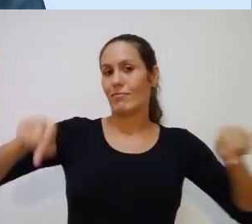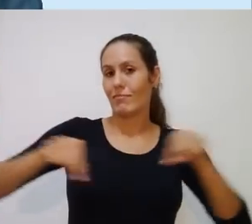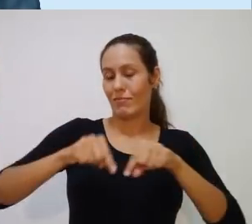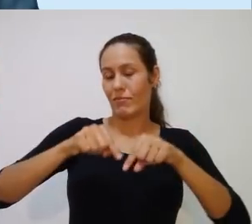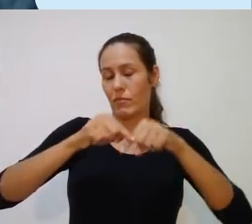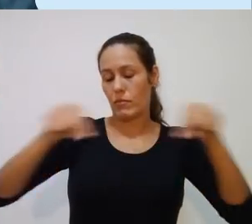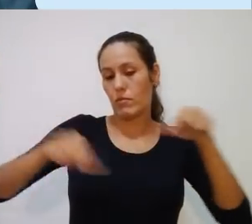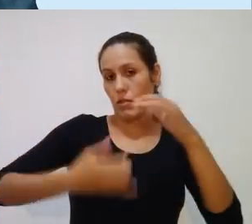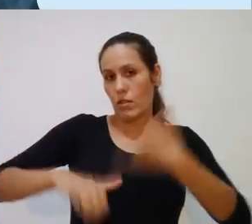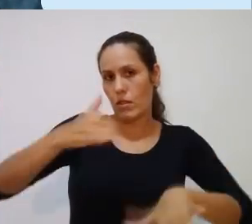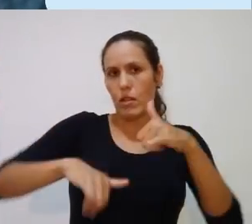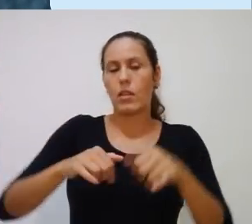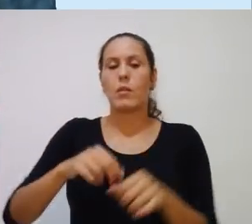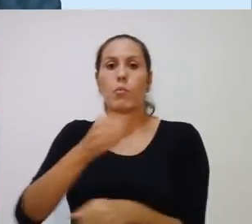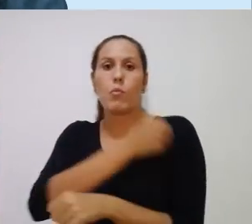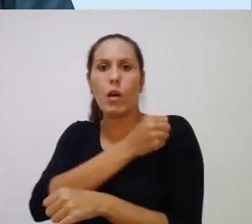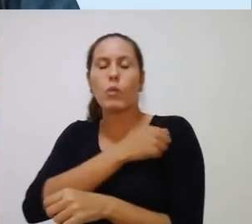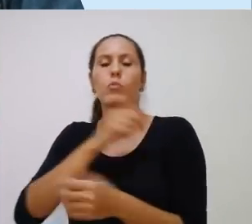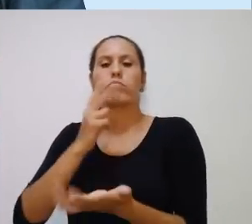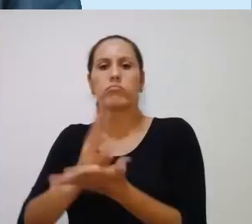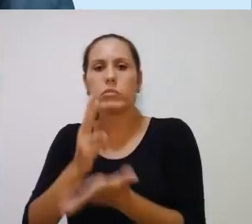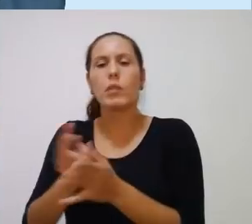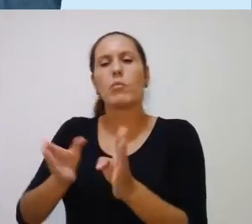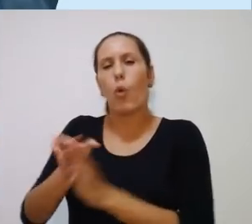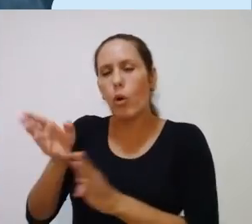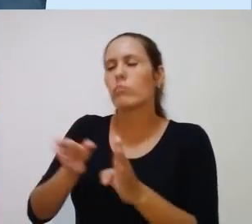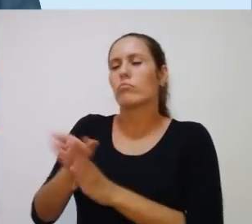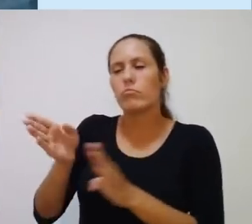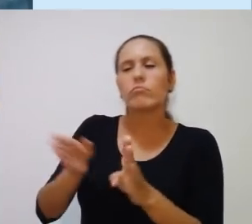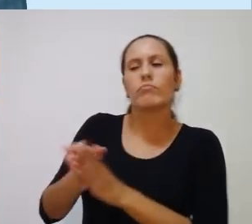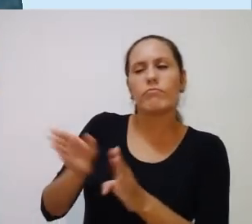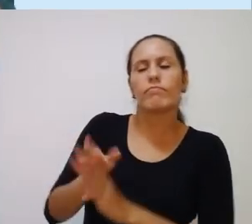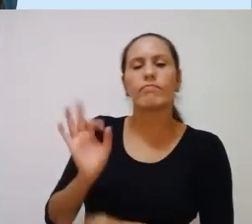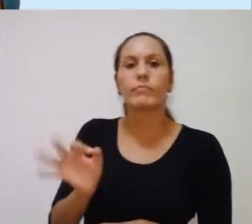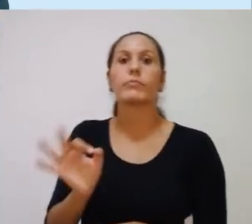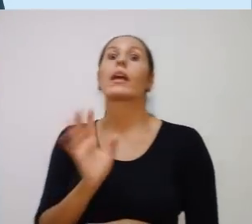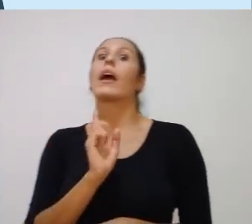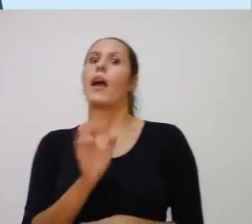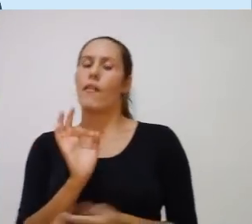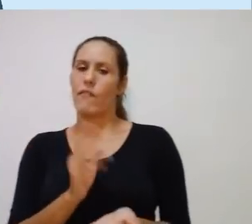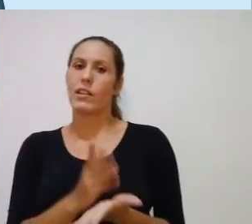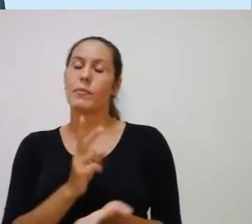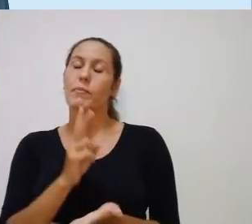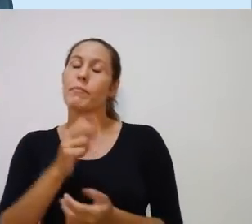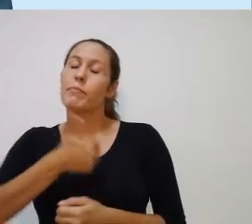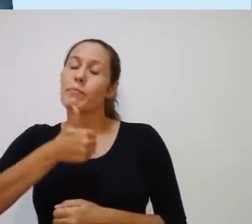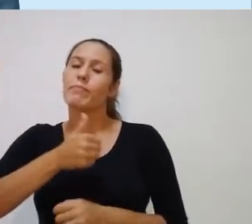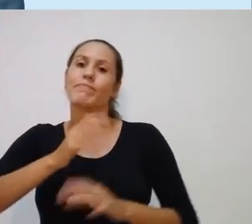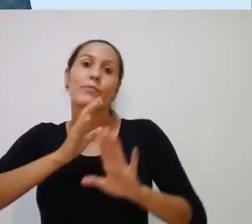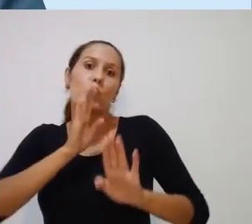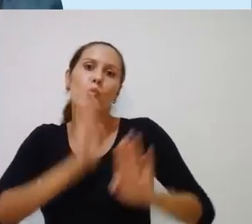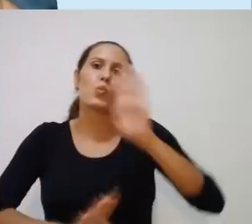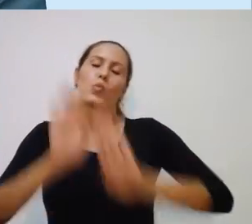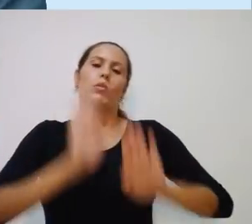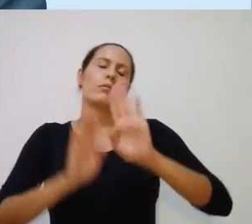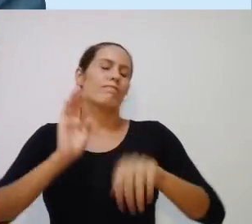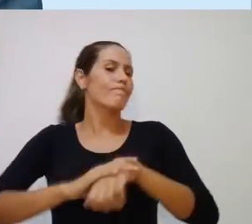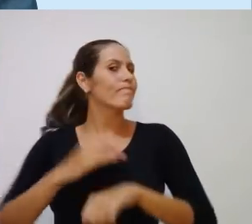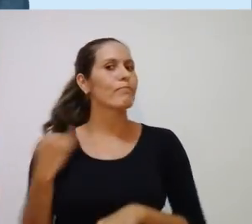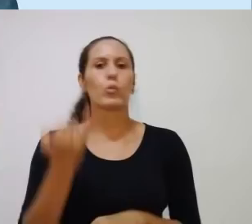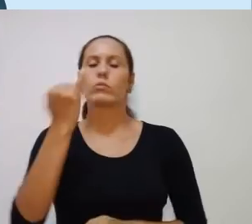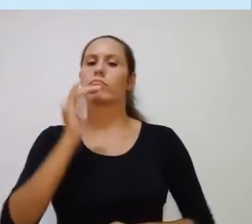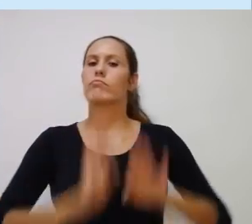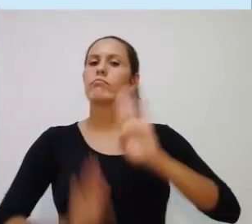ele precisa estar o tempo inteiro sendo orientado a respeito dessas normas. Exato, o estudante precisa ter cuidado, é muito peculiar ter esses